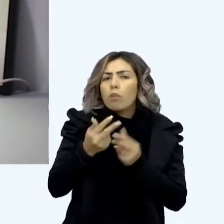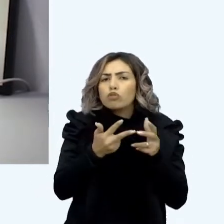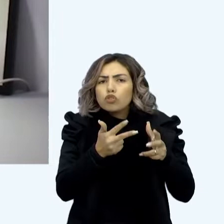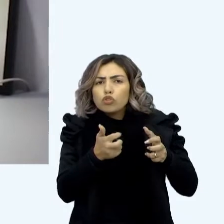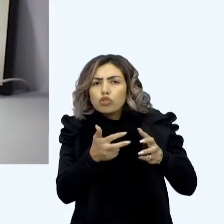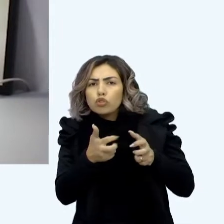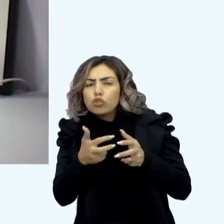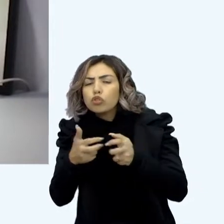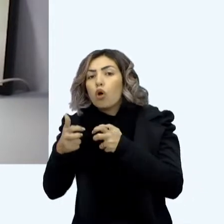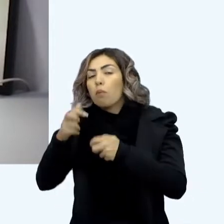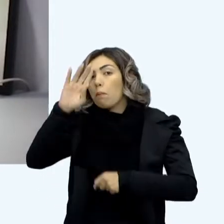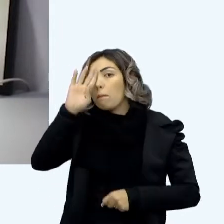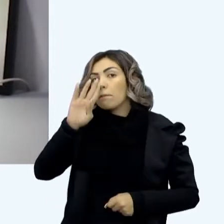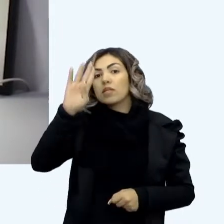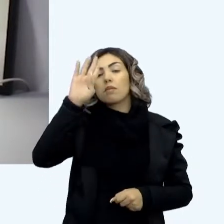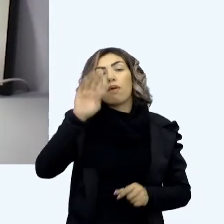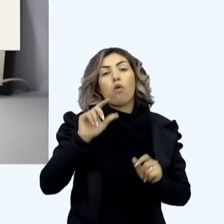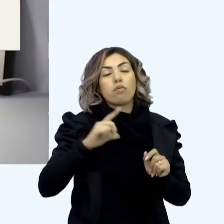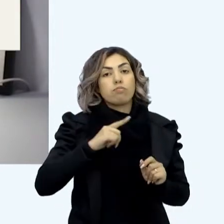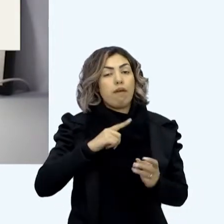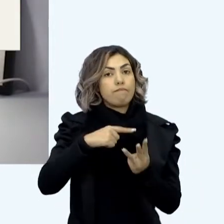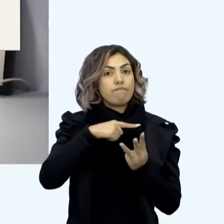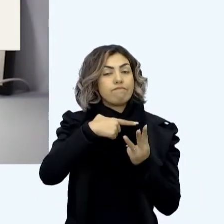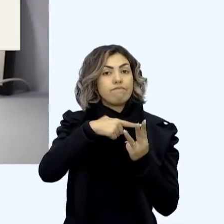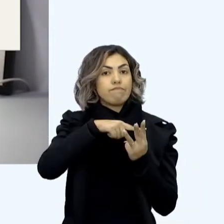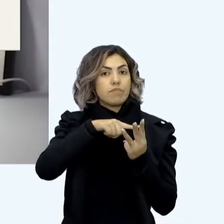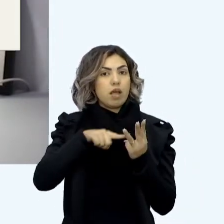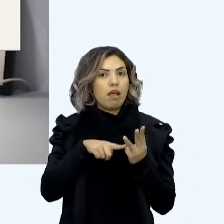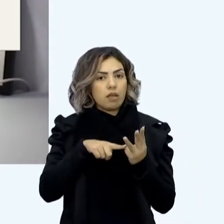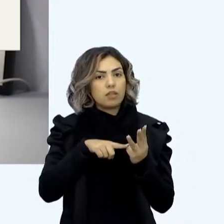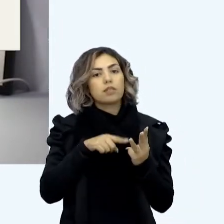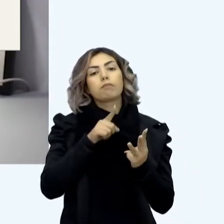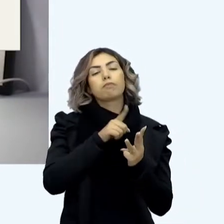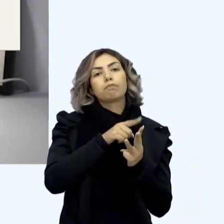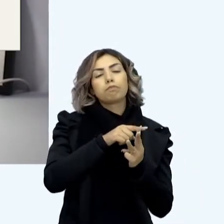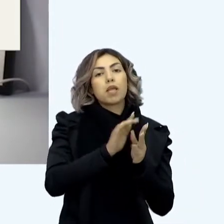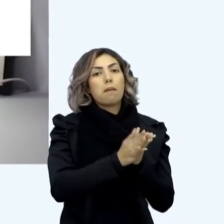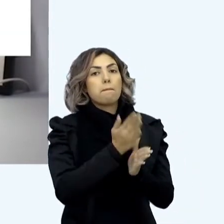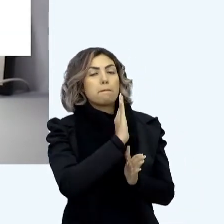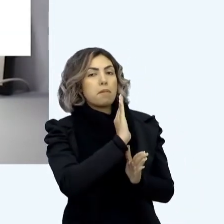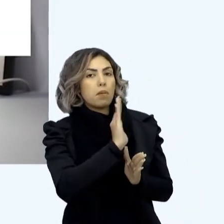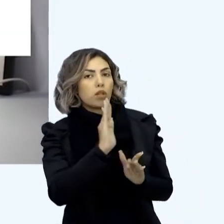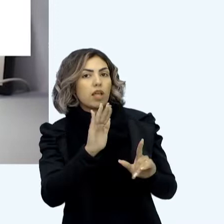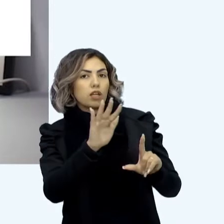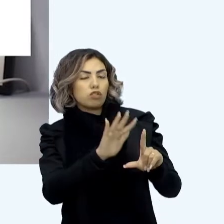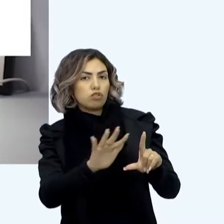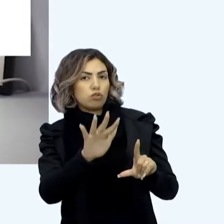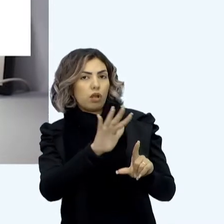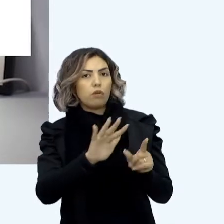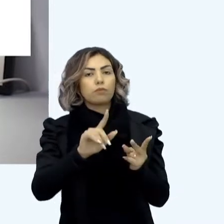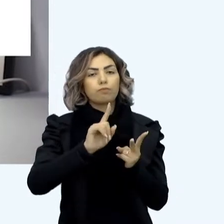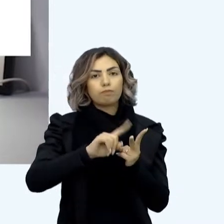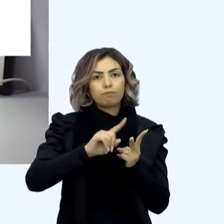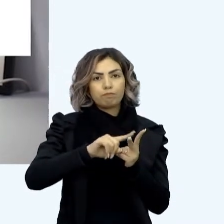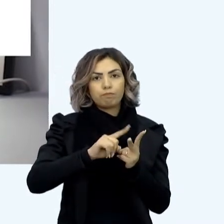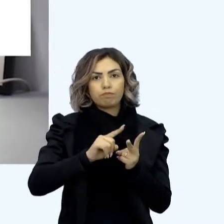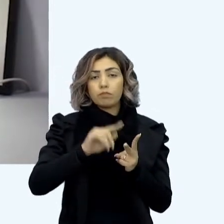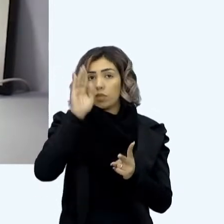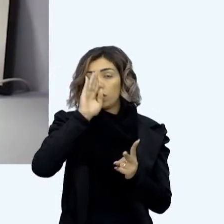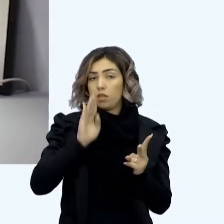cujas fontes principais eram 3: a Hemeroteca Digital, a Filmografia da Cinemateca